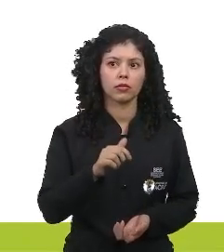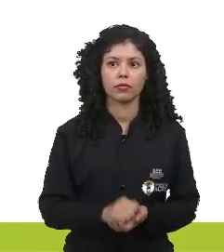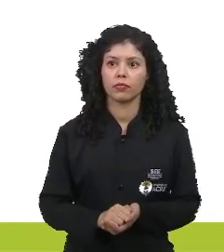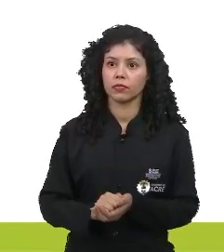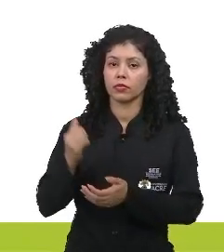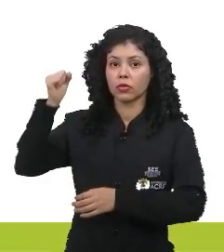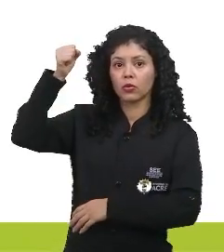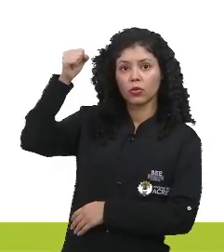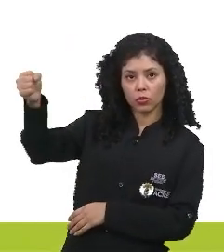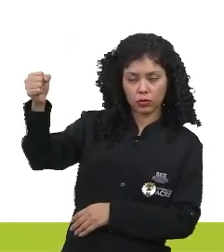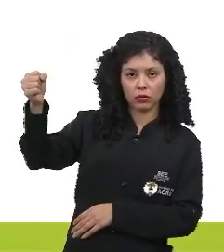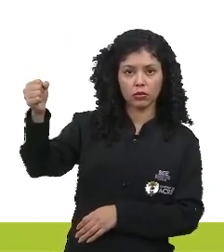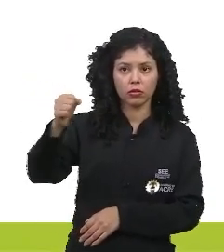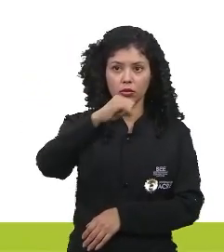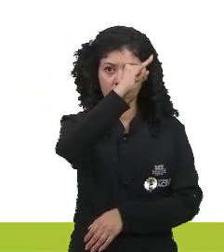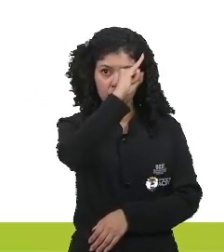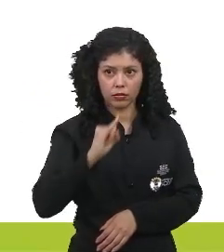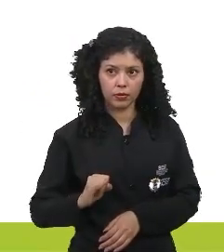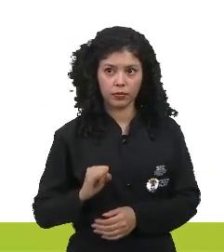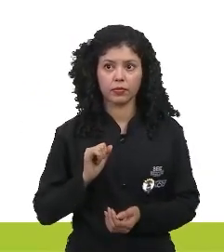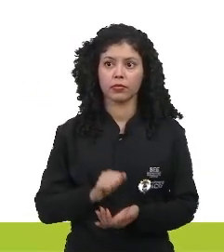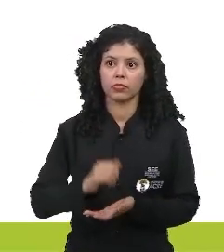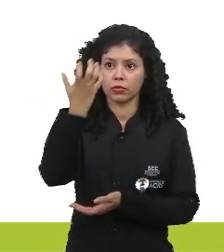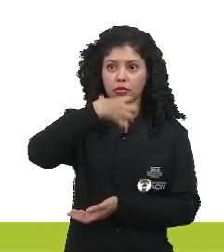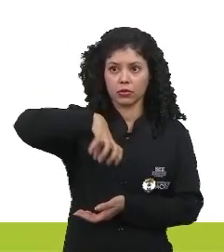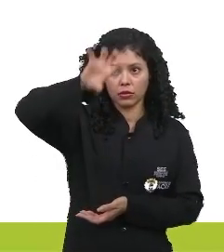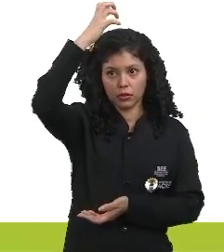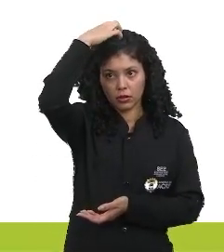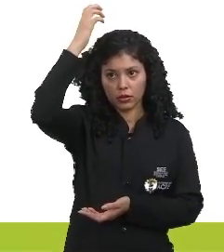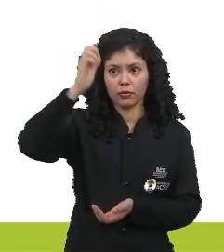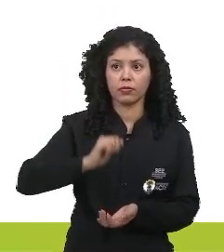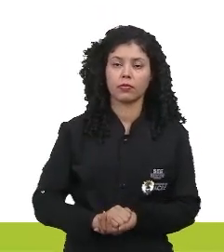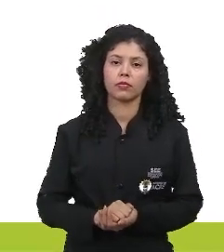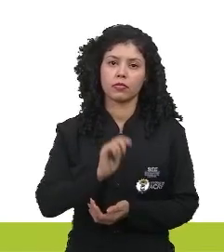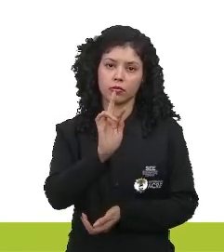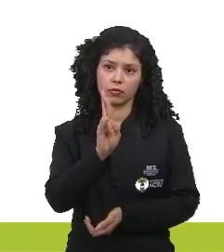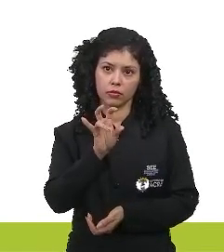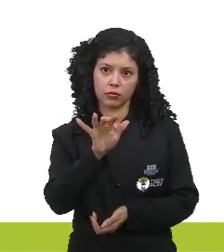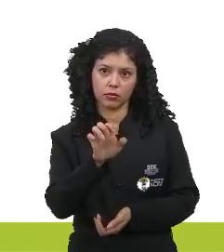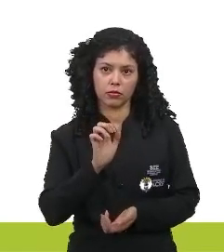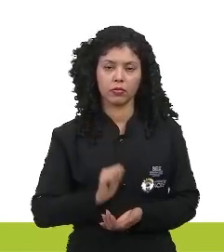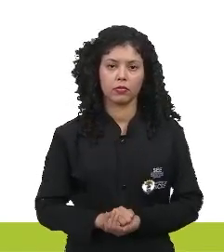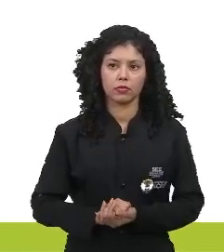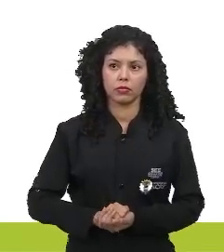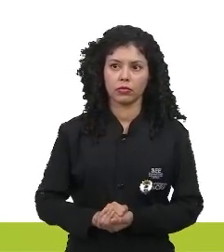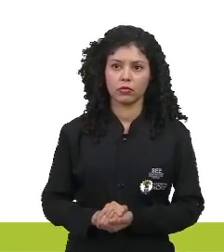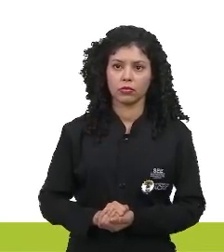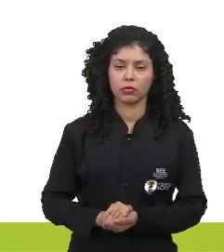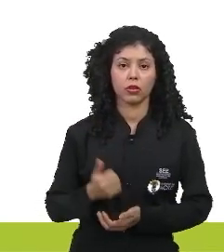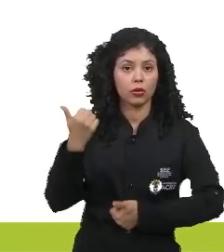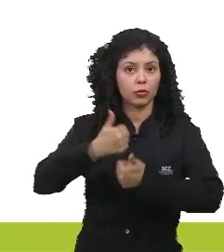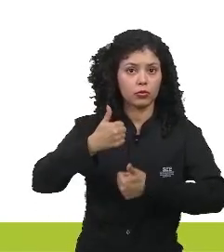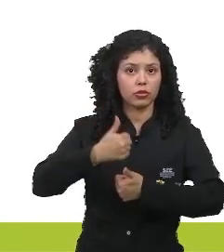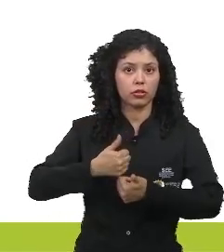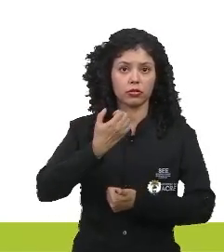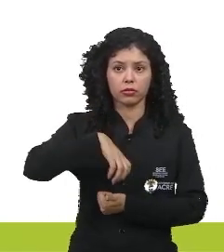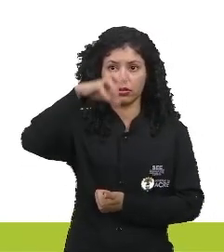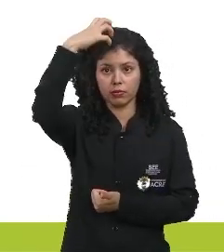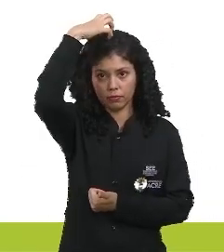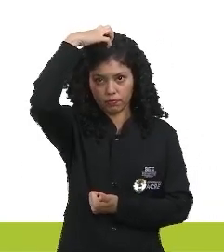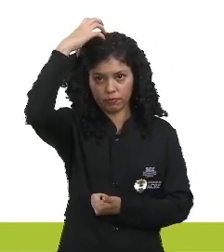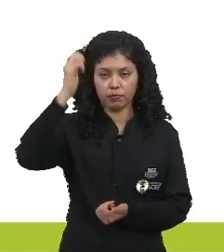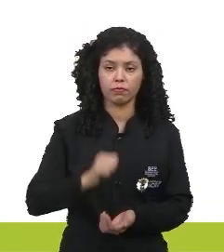da independência e do Império. Princesa Imperial Regente. Ok, pessoal? Agora, olha o